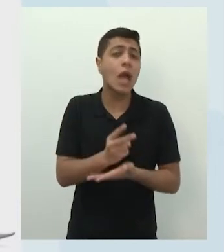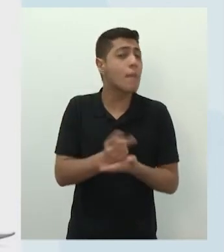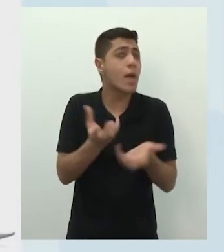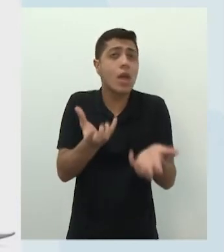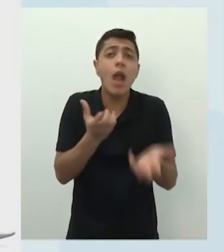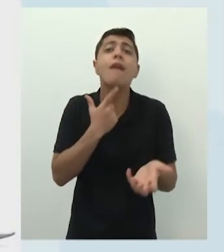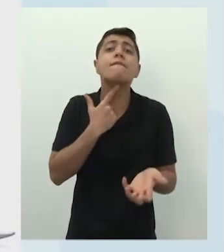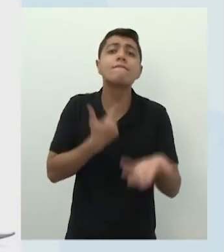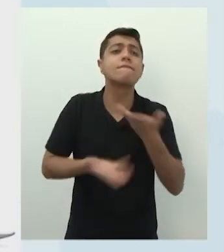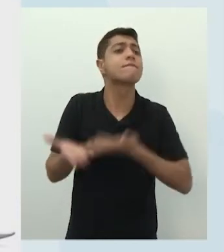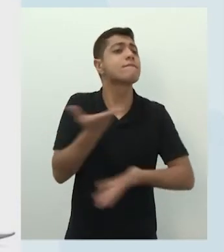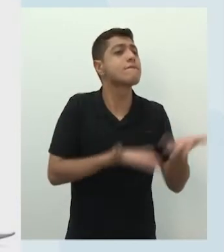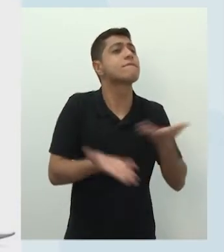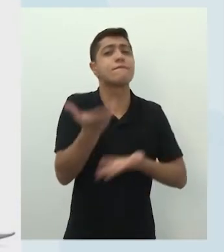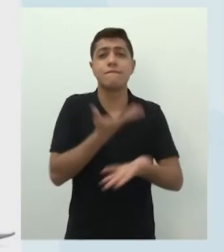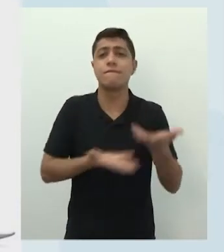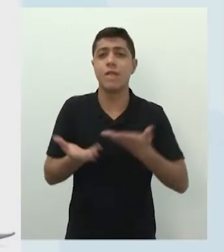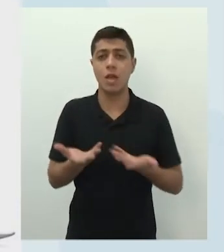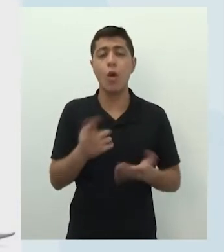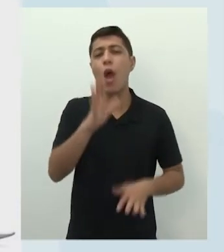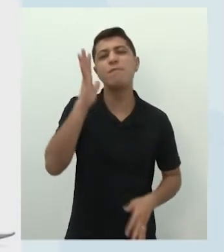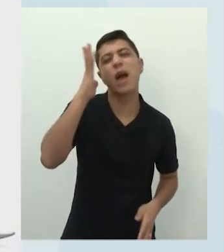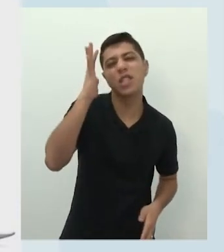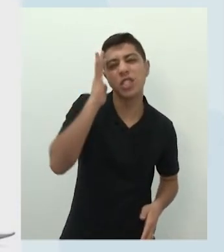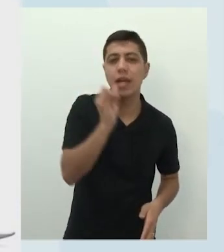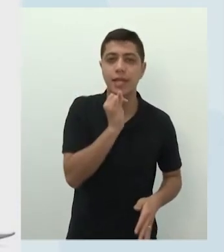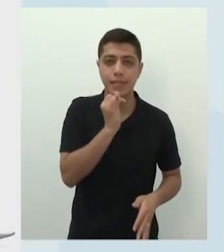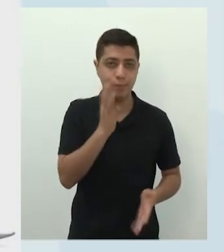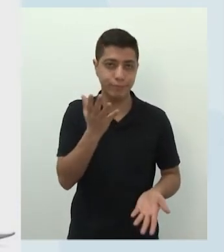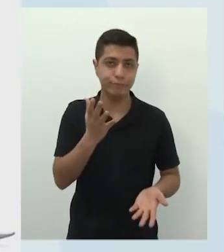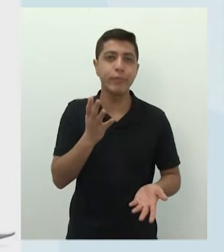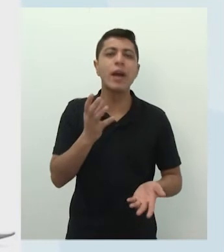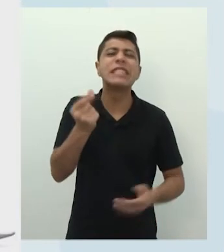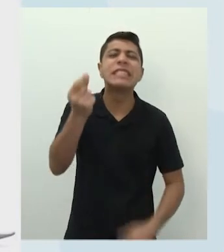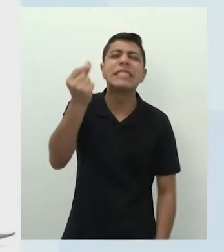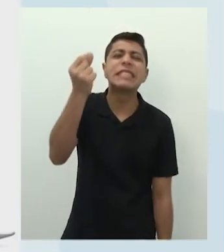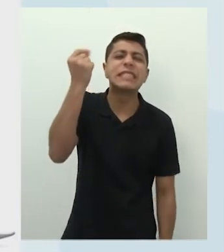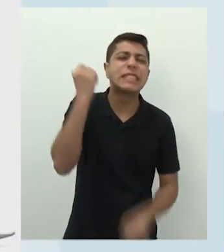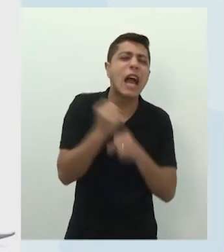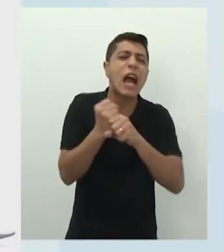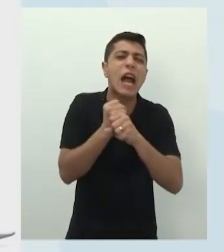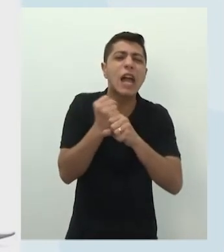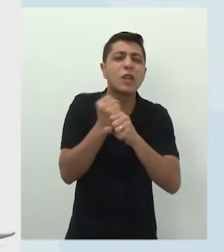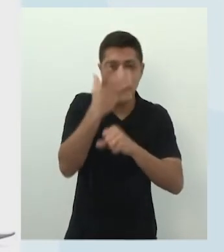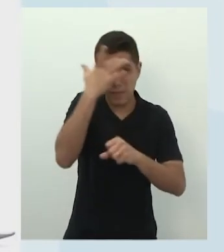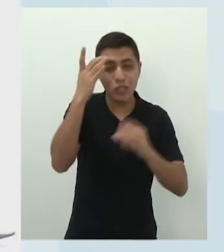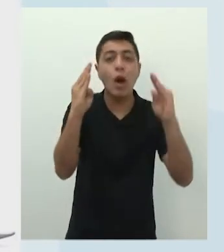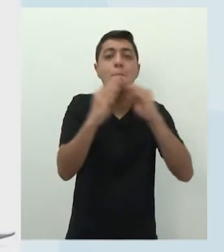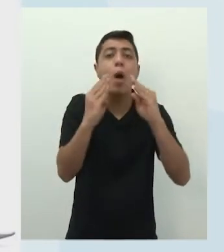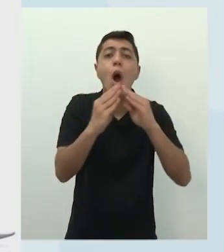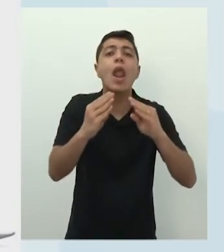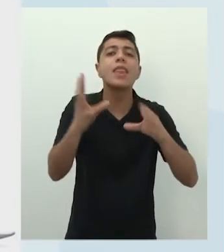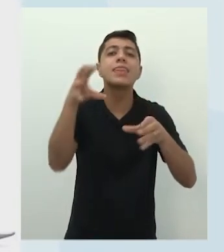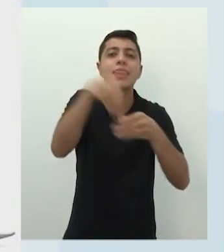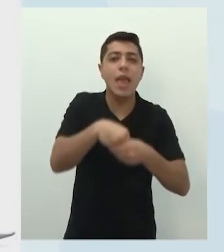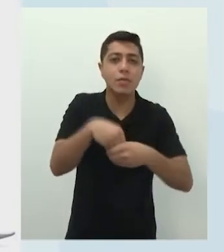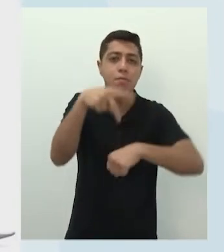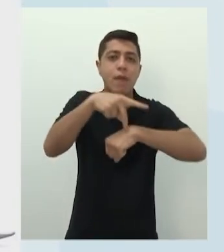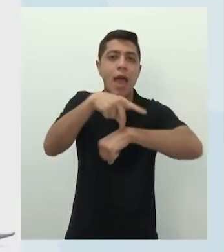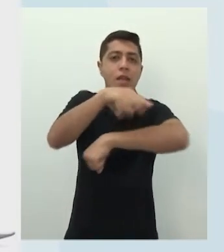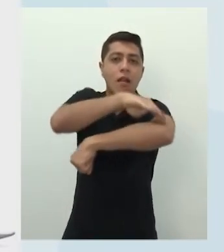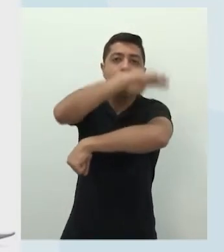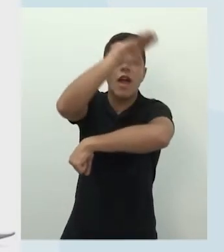era das cavernas, você tenha certeza que os indivíduos da era das cavernas iriam usufruir muito desse smartphone. O